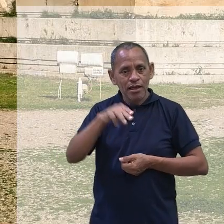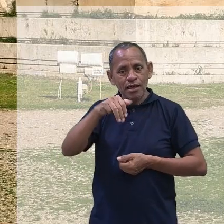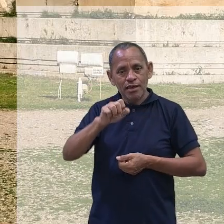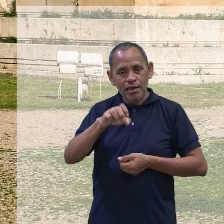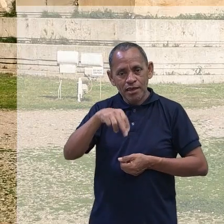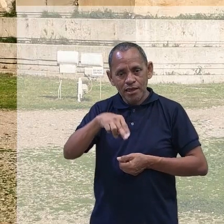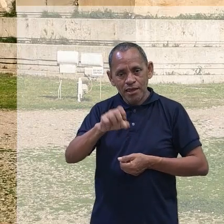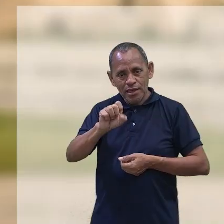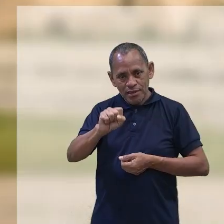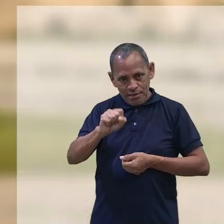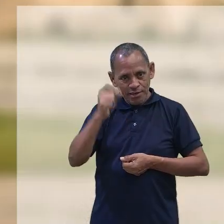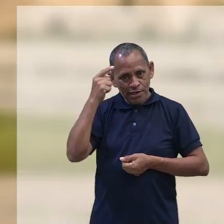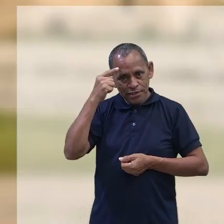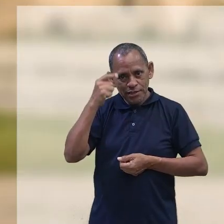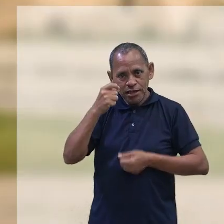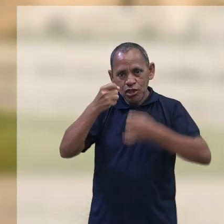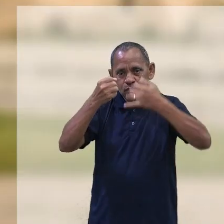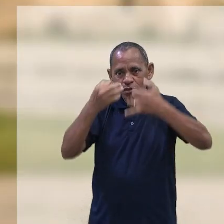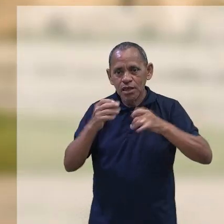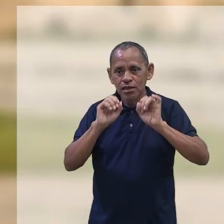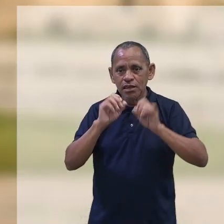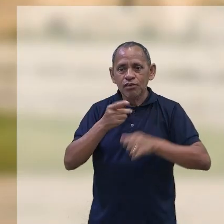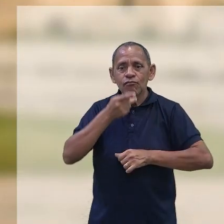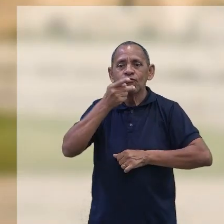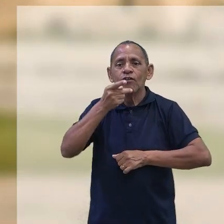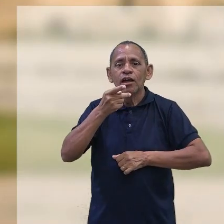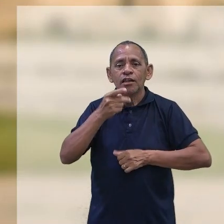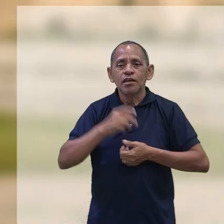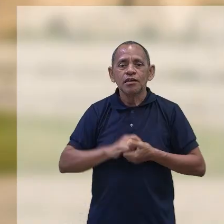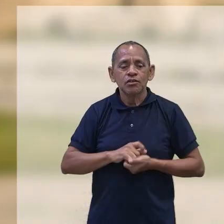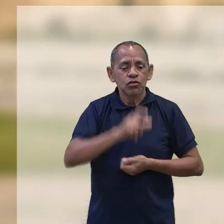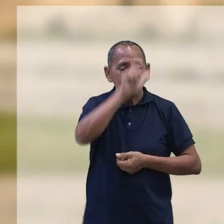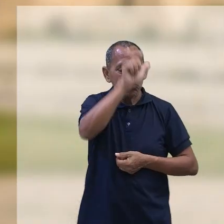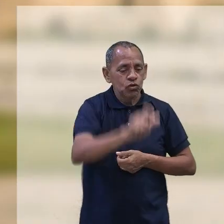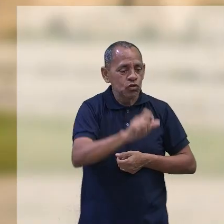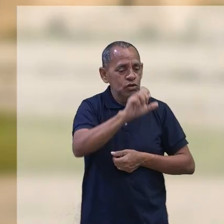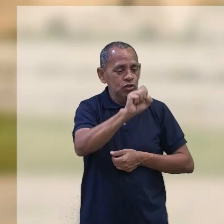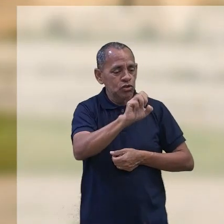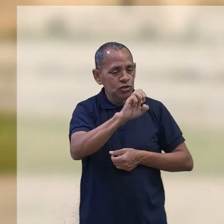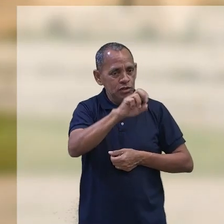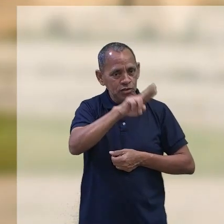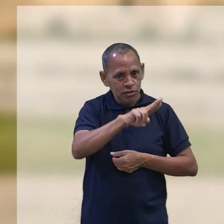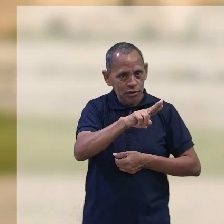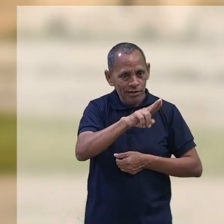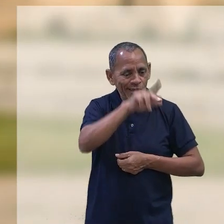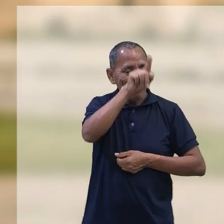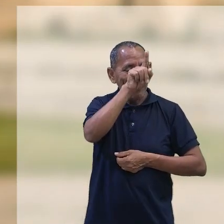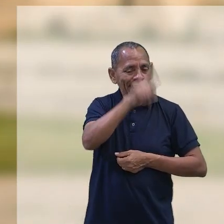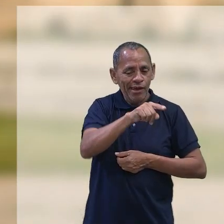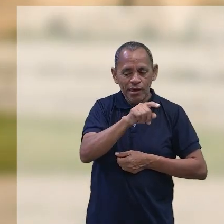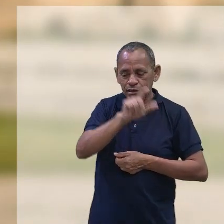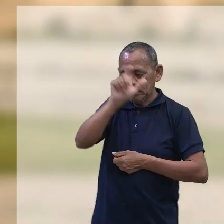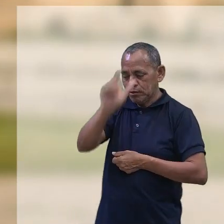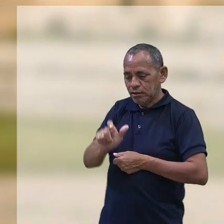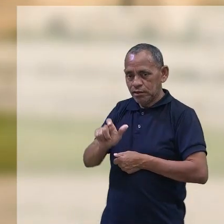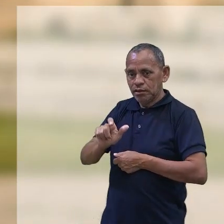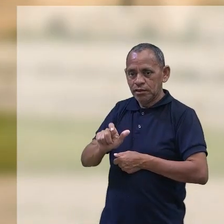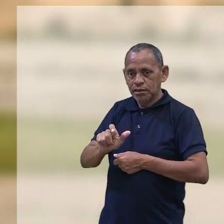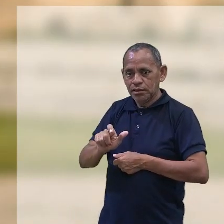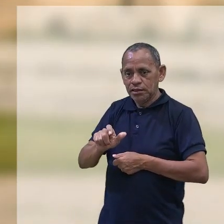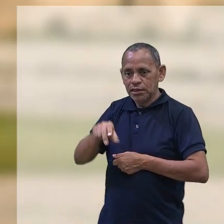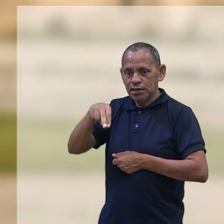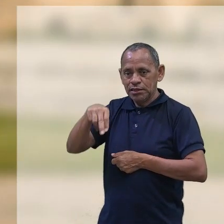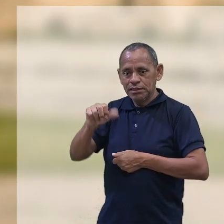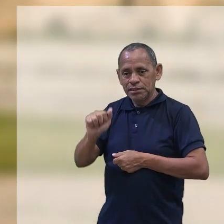que o ser, né? O ser é. O não ser